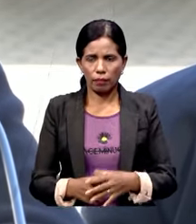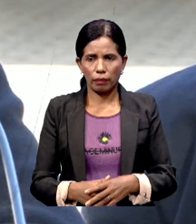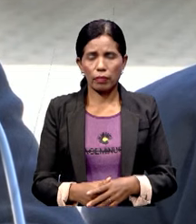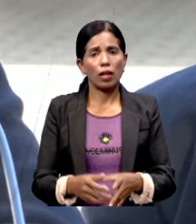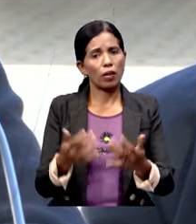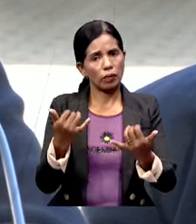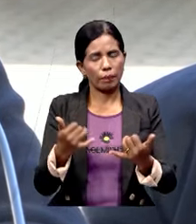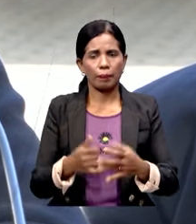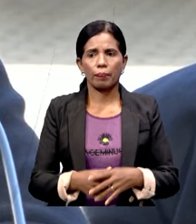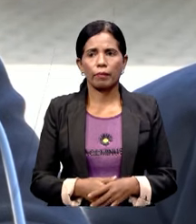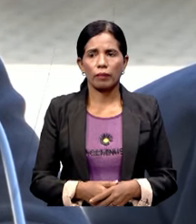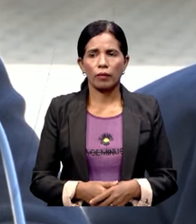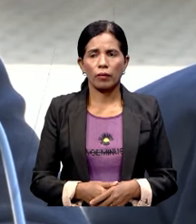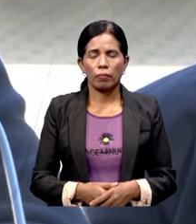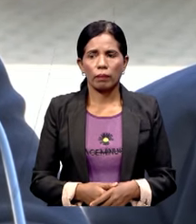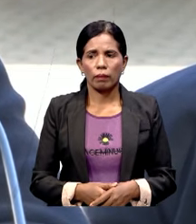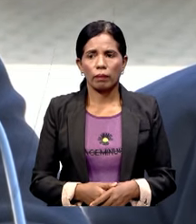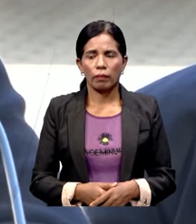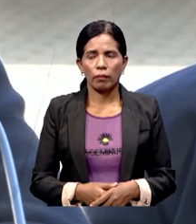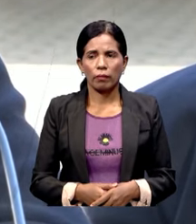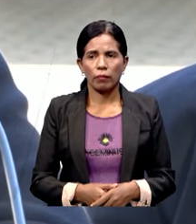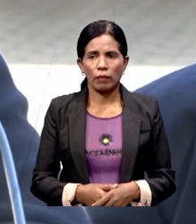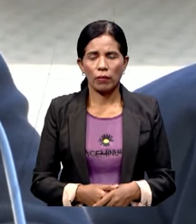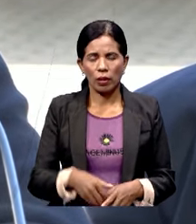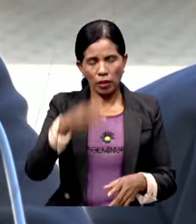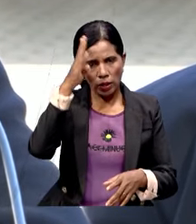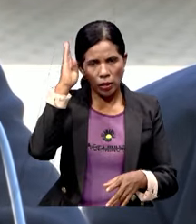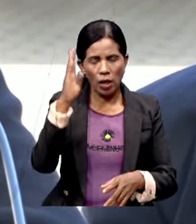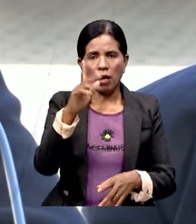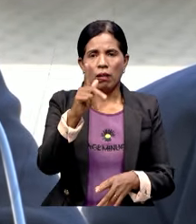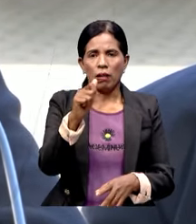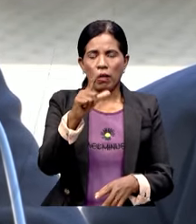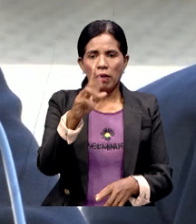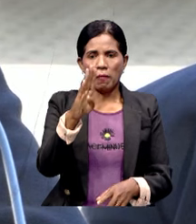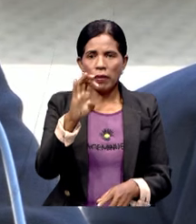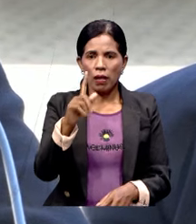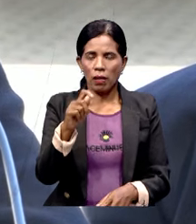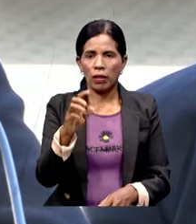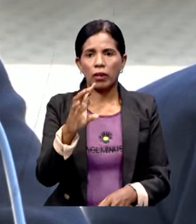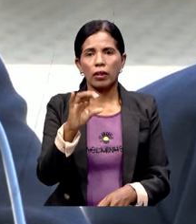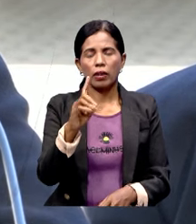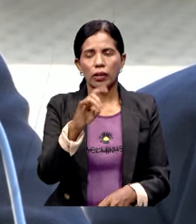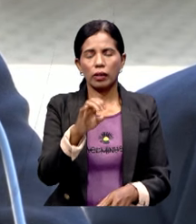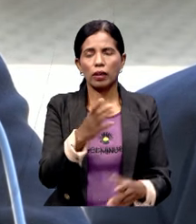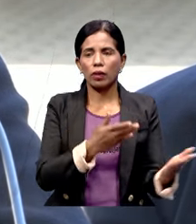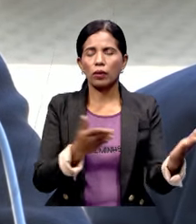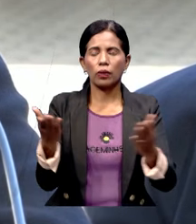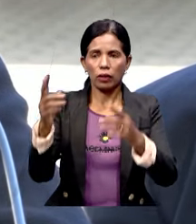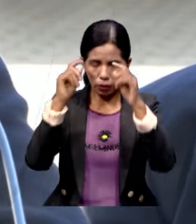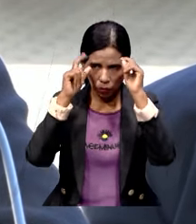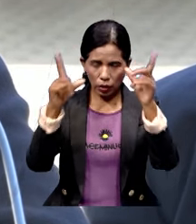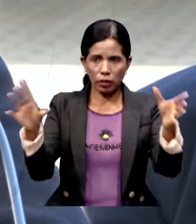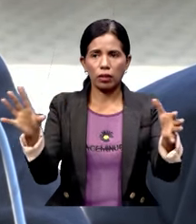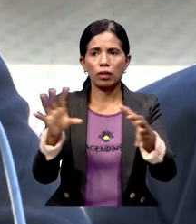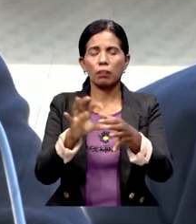Agora fofong sinor kalboa di hatu di tiona kata lori Timor Leste sai membro